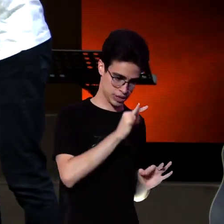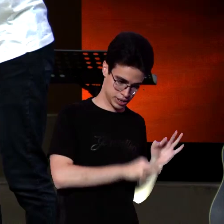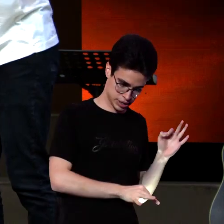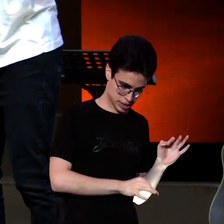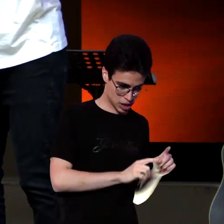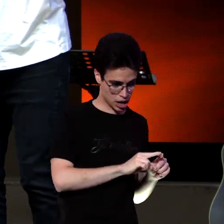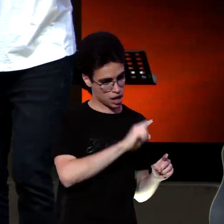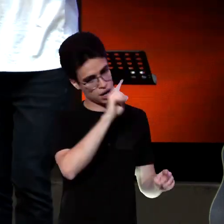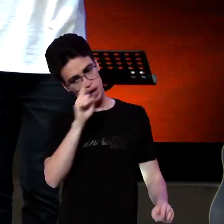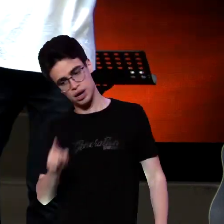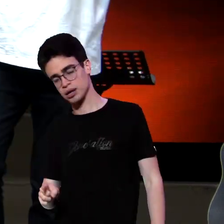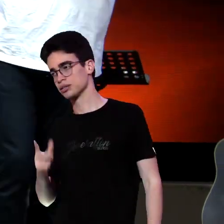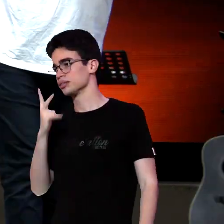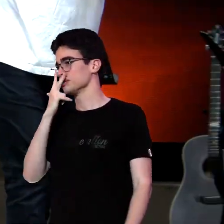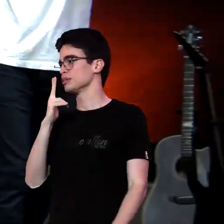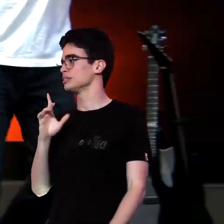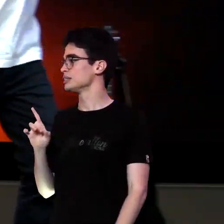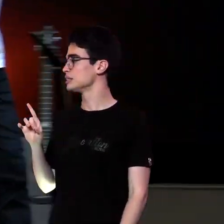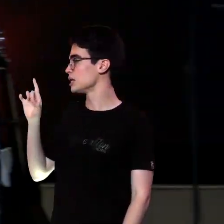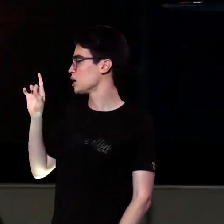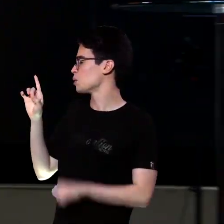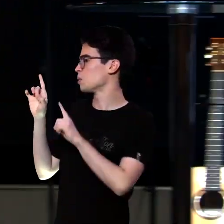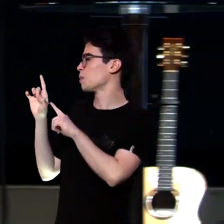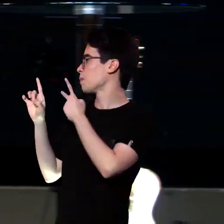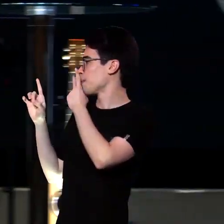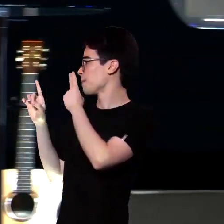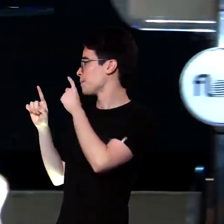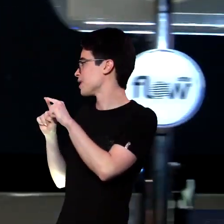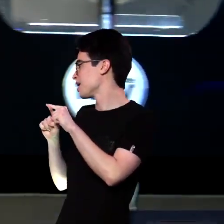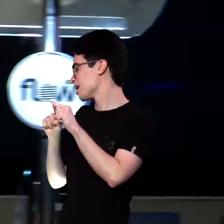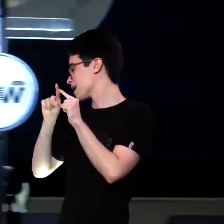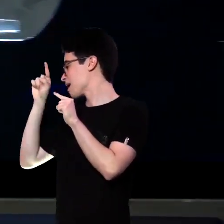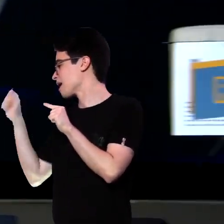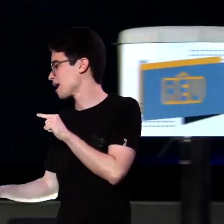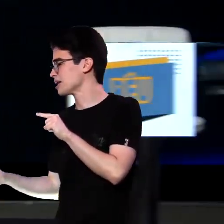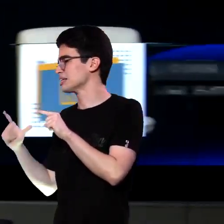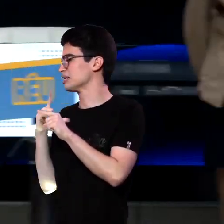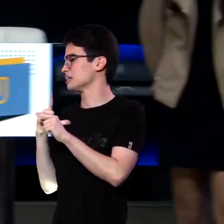e colocava Deus no banco de réu.